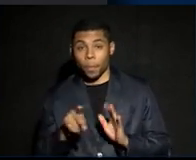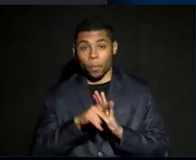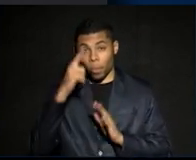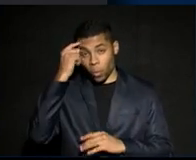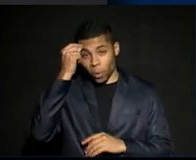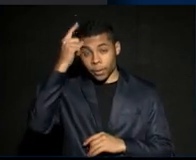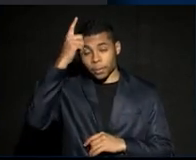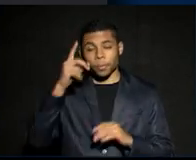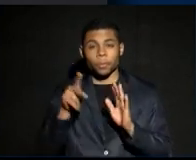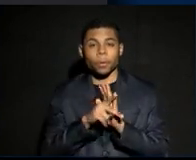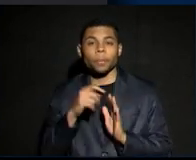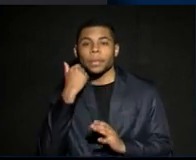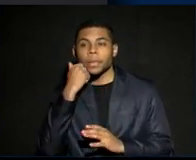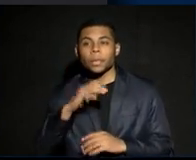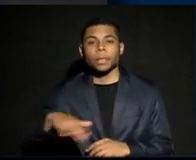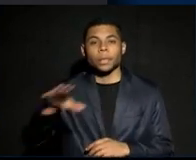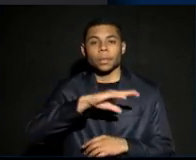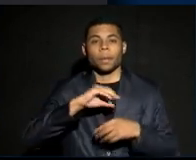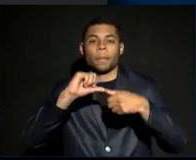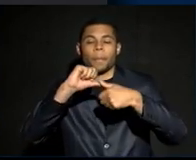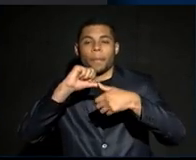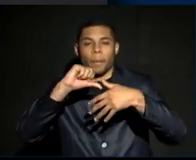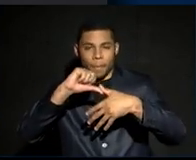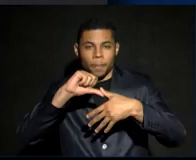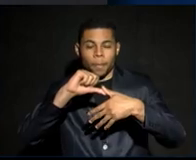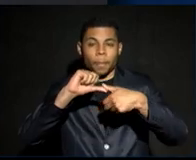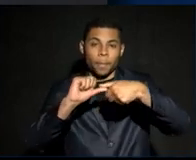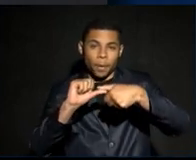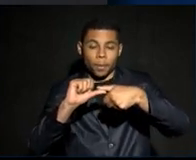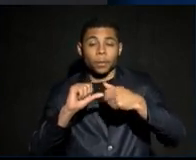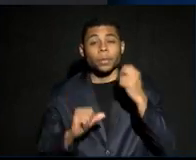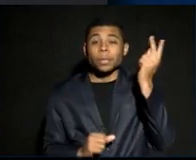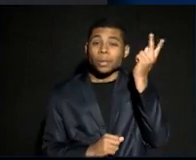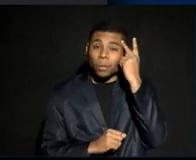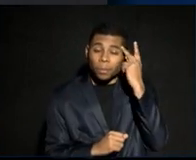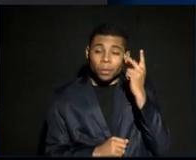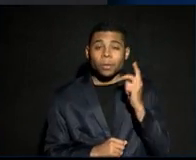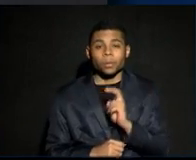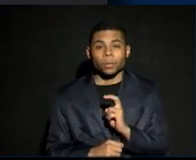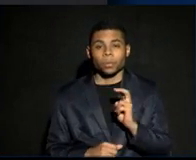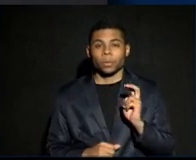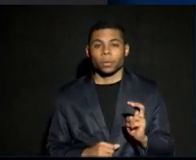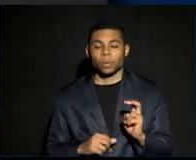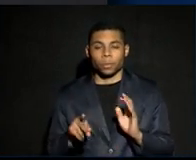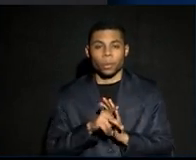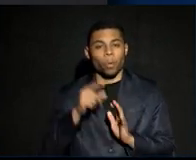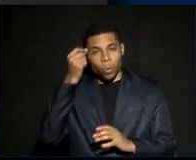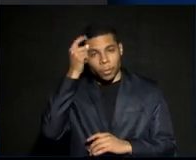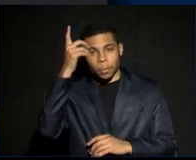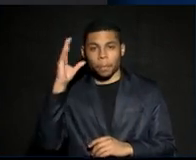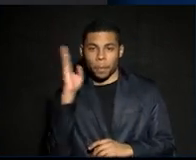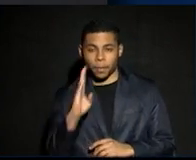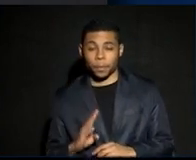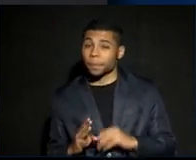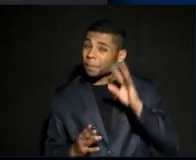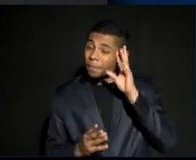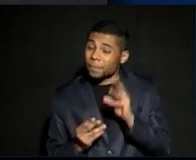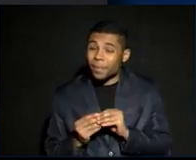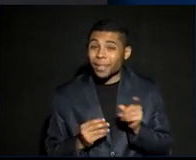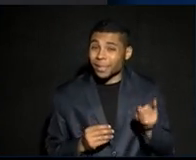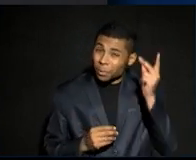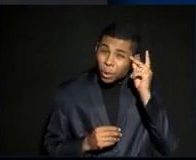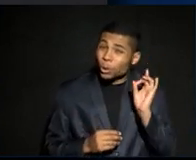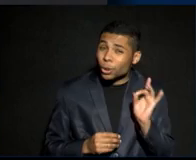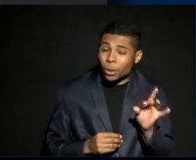cento do conhecimento científico da América Latina e São Paulo produto cinquenta por cento do conhecimento brasileiro você São Paulo